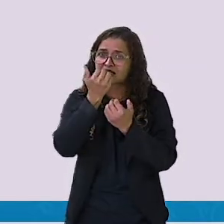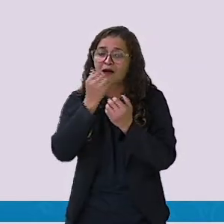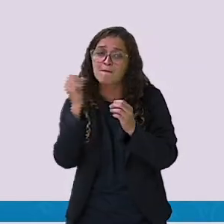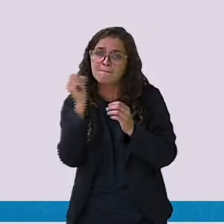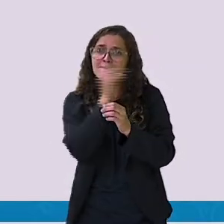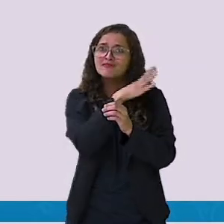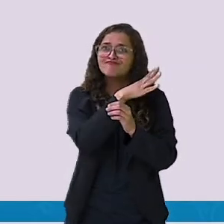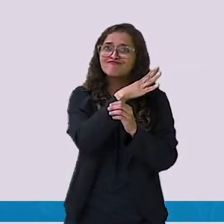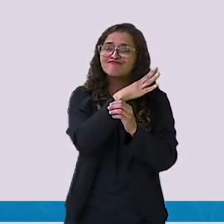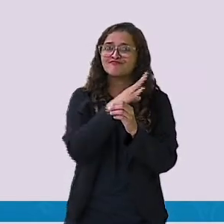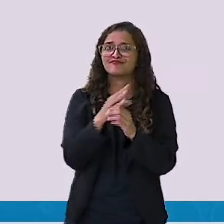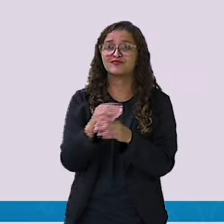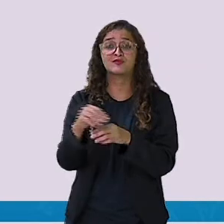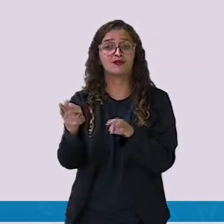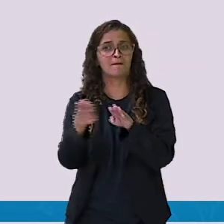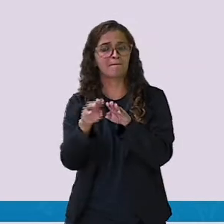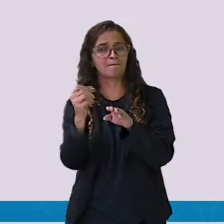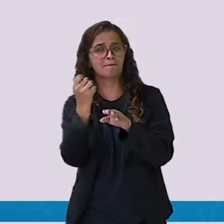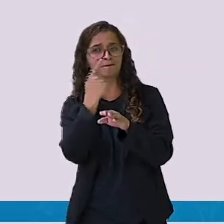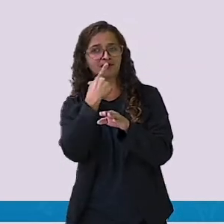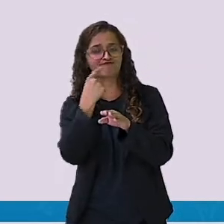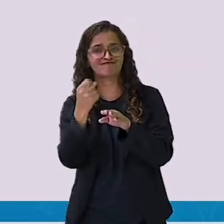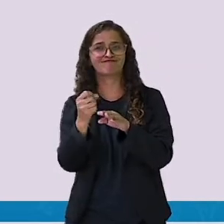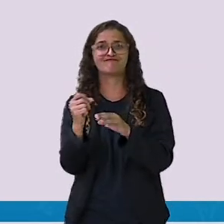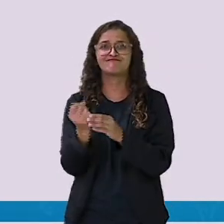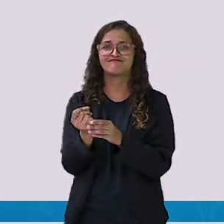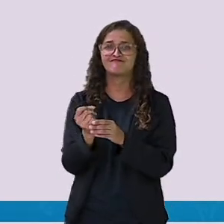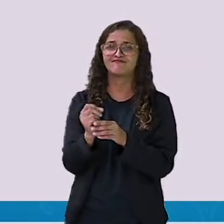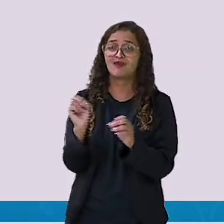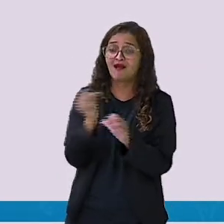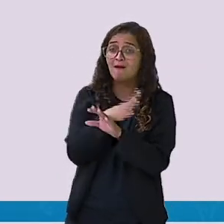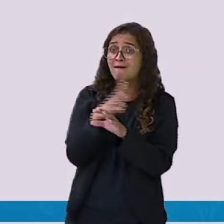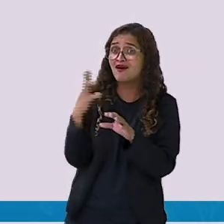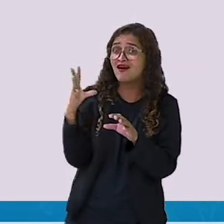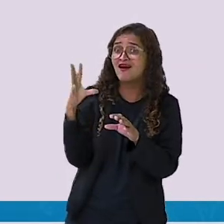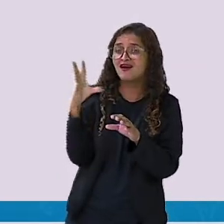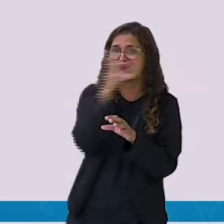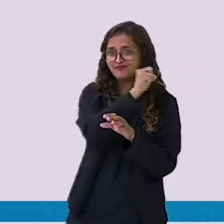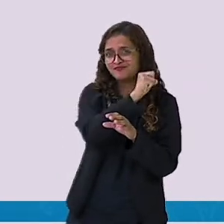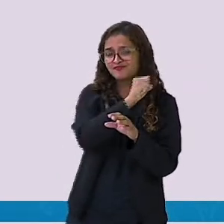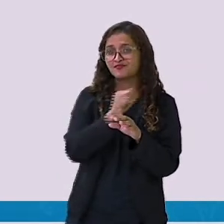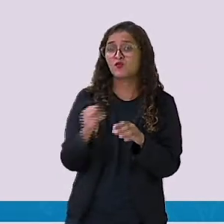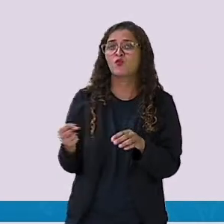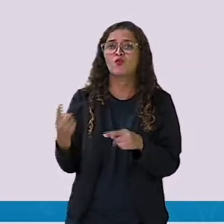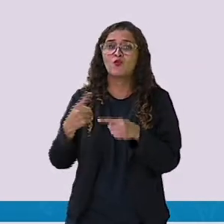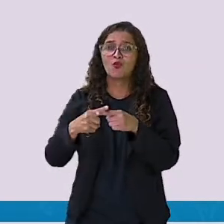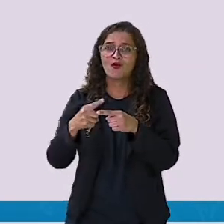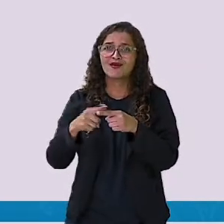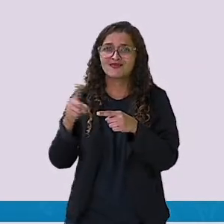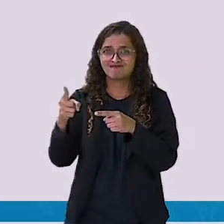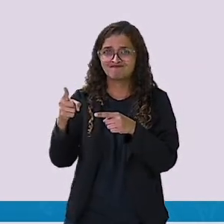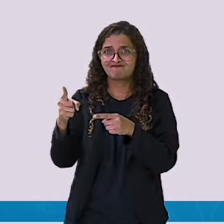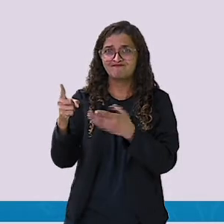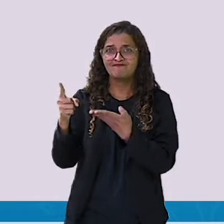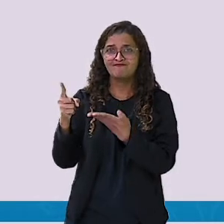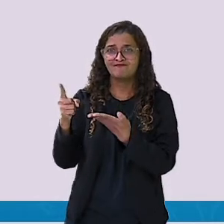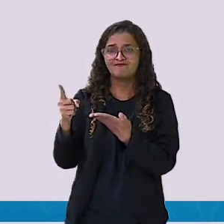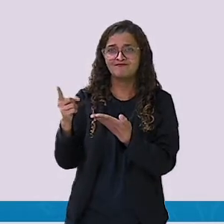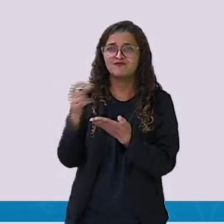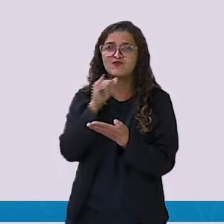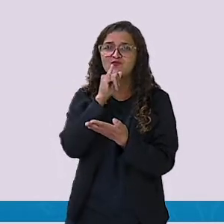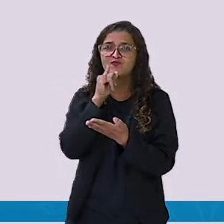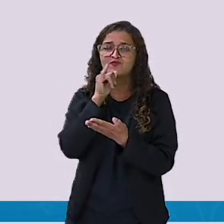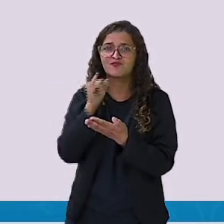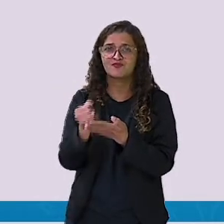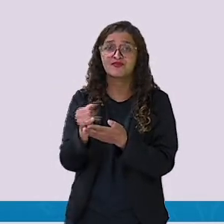medicamentos. Então, aqui agora nós estamos falando de produtos que não vão durar muito tempo, certo? Que é o exemplo